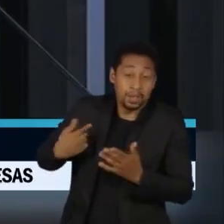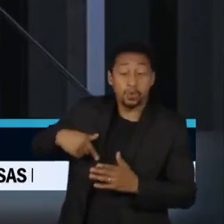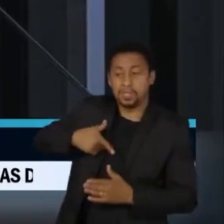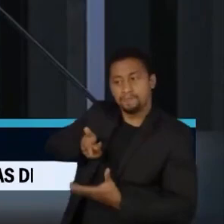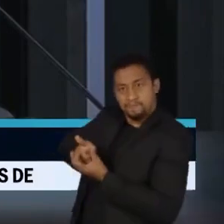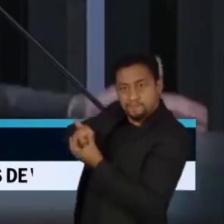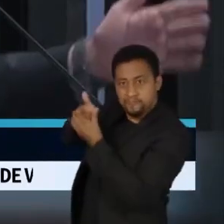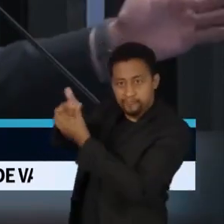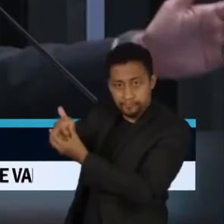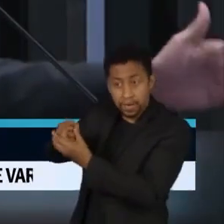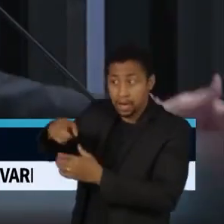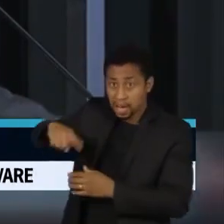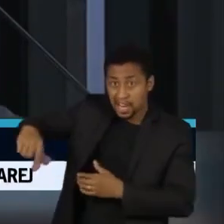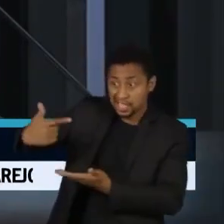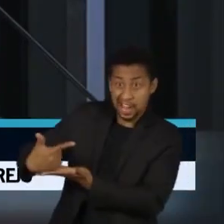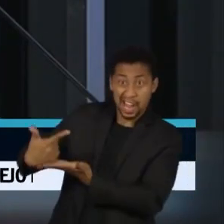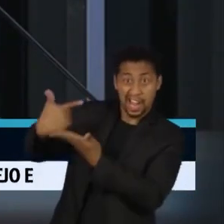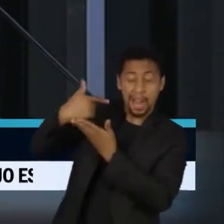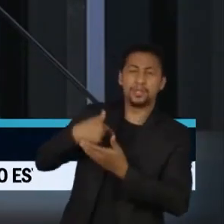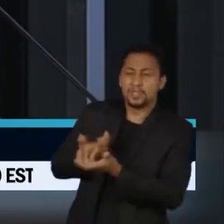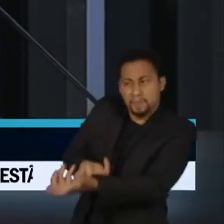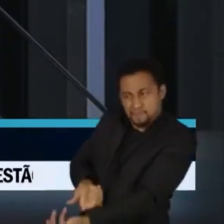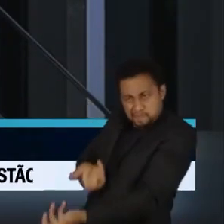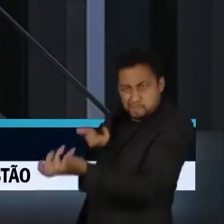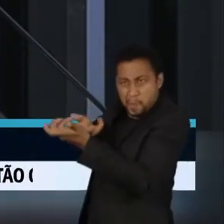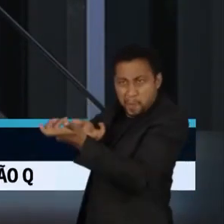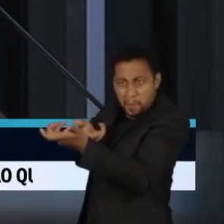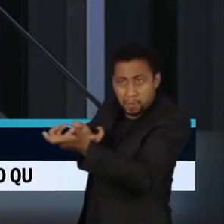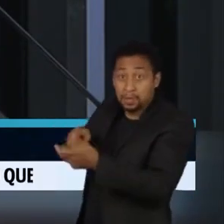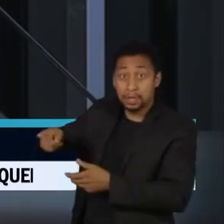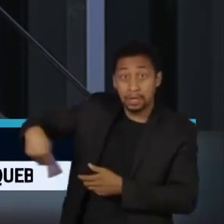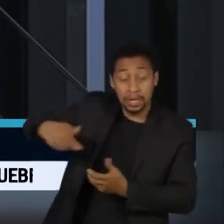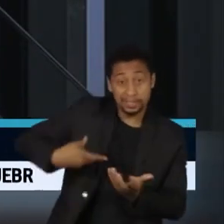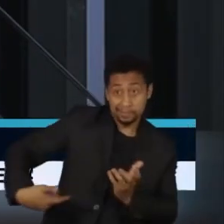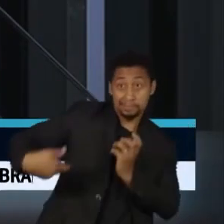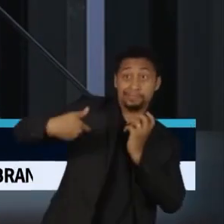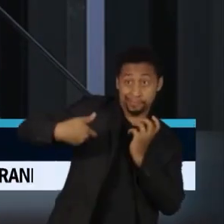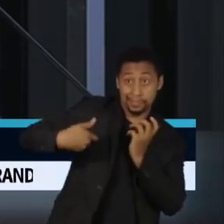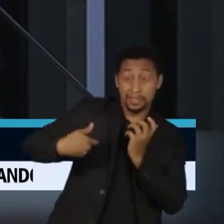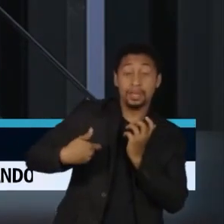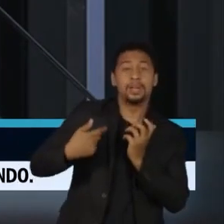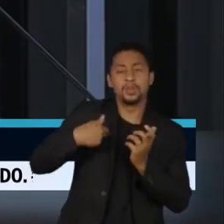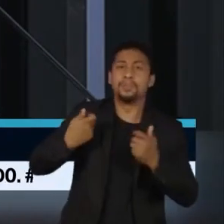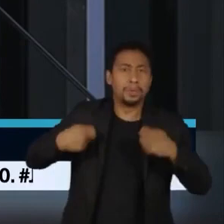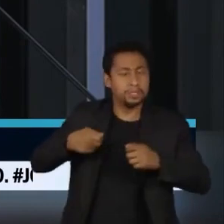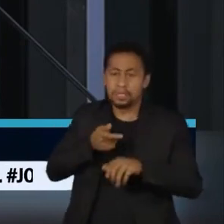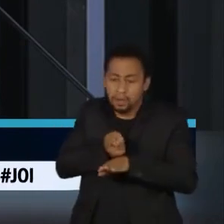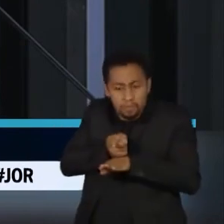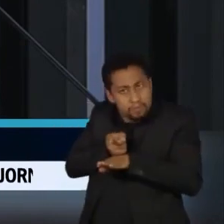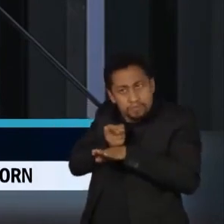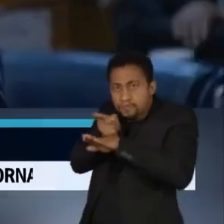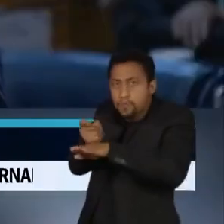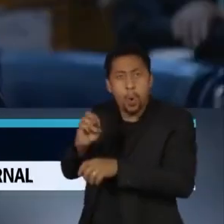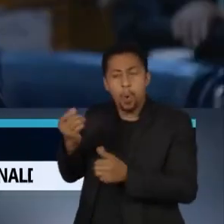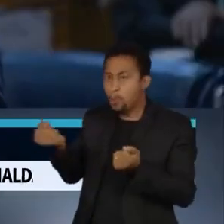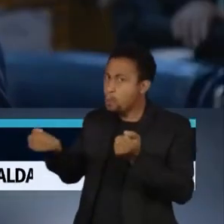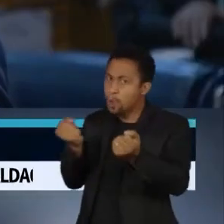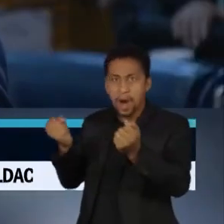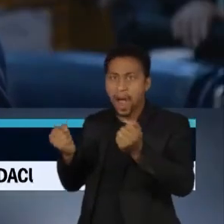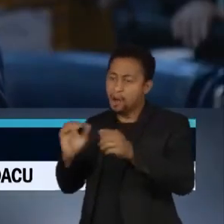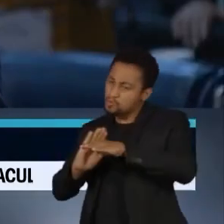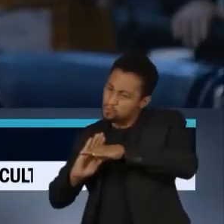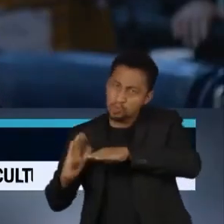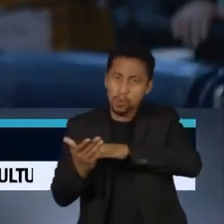revólver, nós temos que ter uma metralhadora. Se eles têm uma metralhadora, nós temos que ter um tanque, um carro de combate.